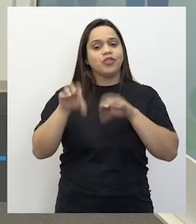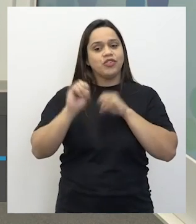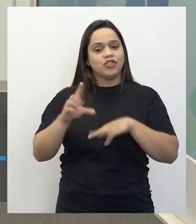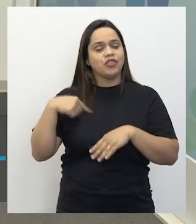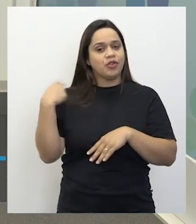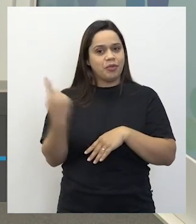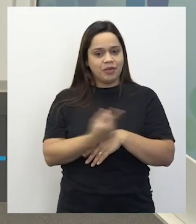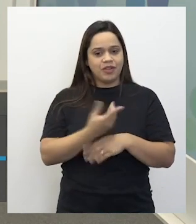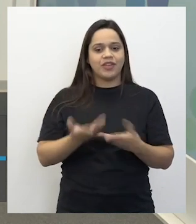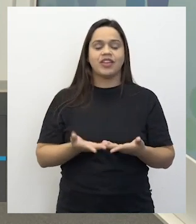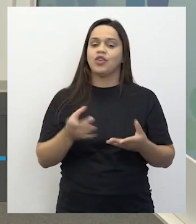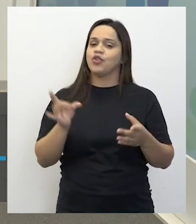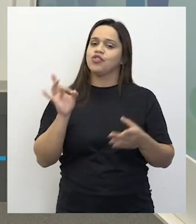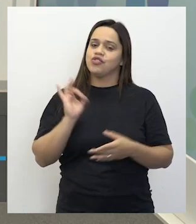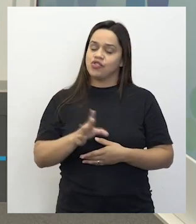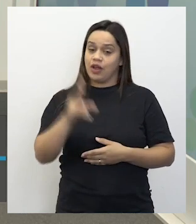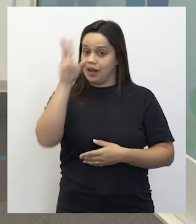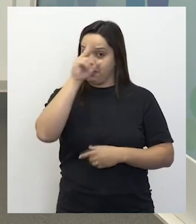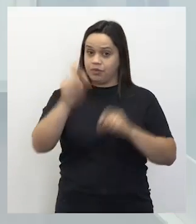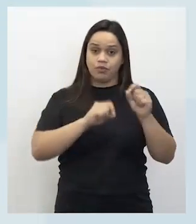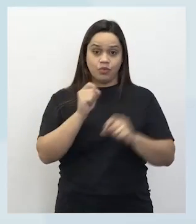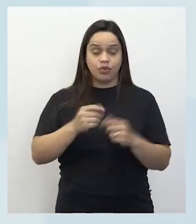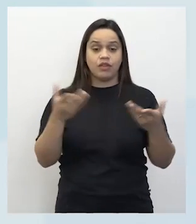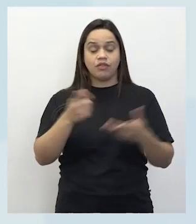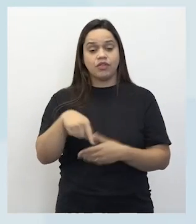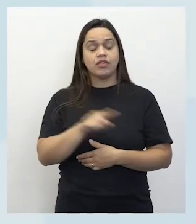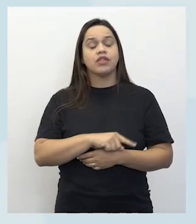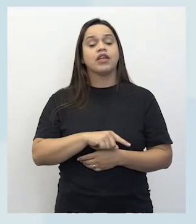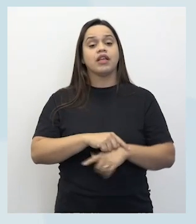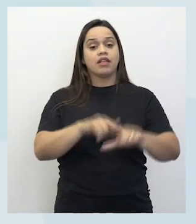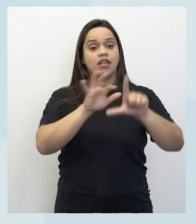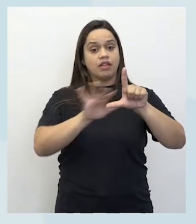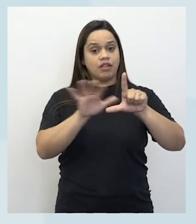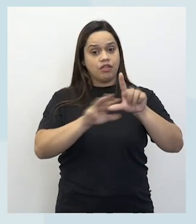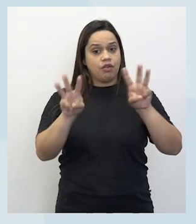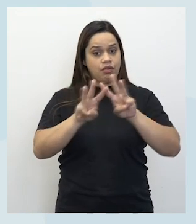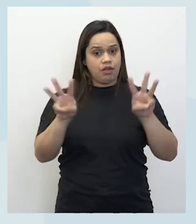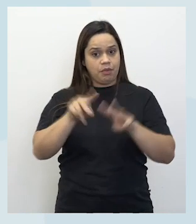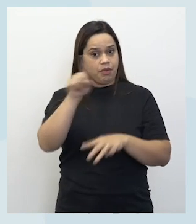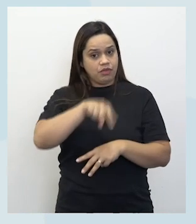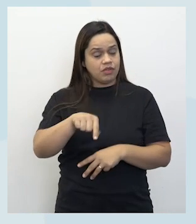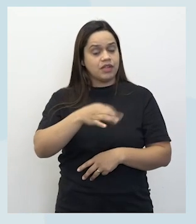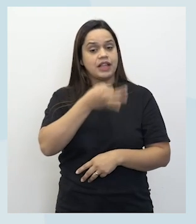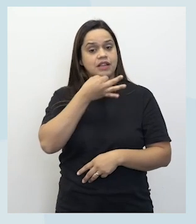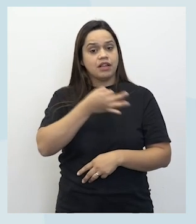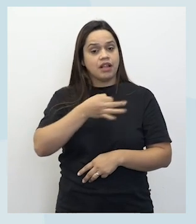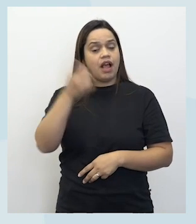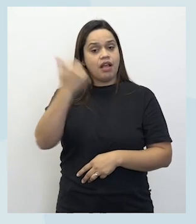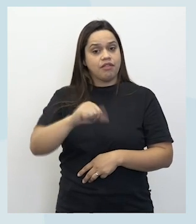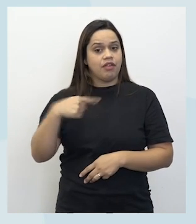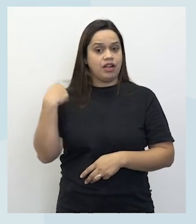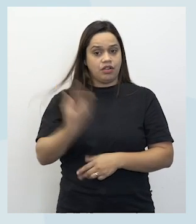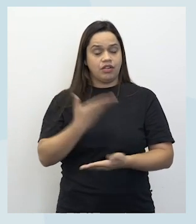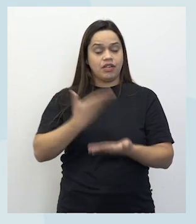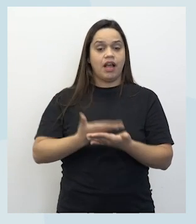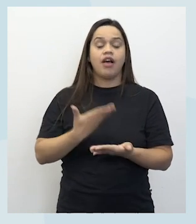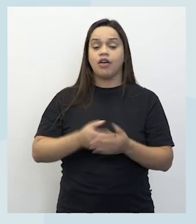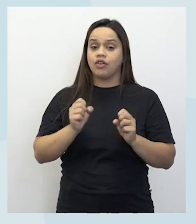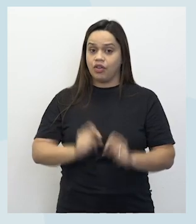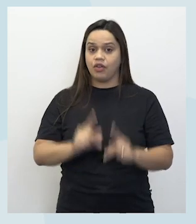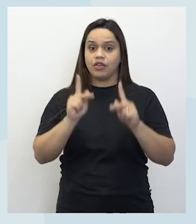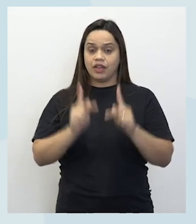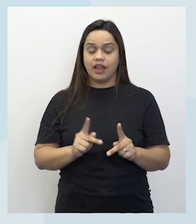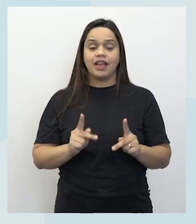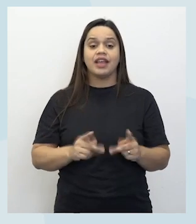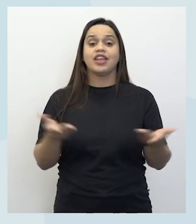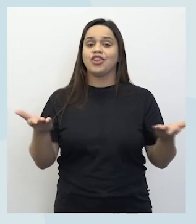por hoje é só, meus amores. Lembrando que dá pra gente analisar, tem o QR Code, né, na tela para eles. Então avaliem aí a nossa aula.